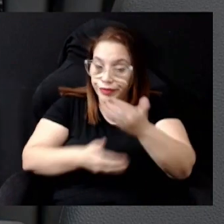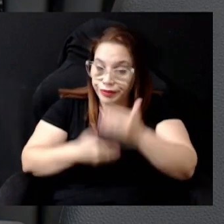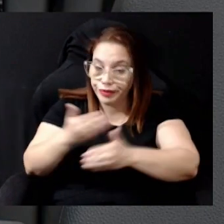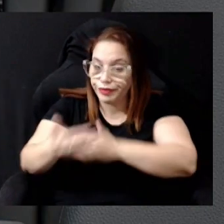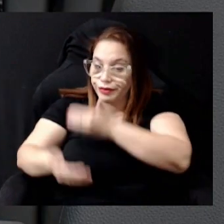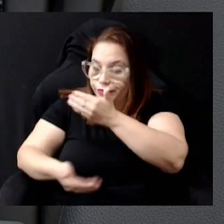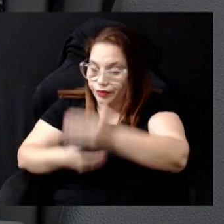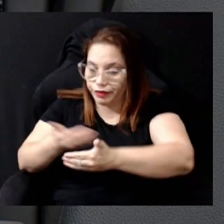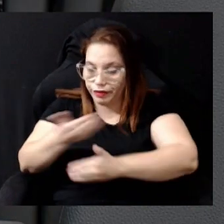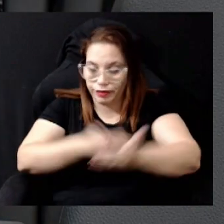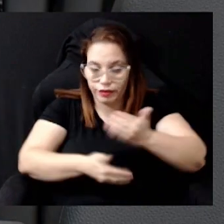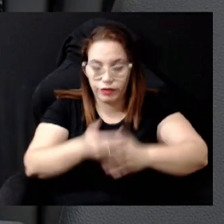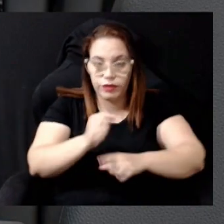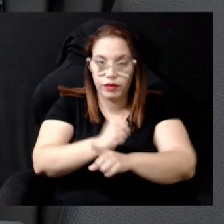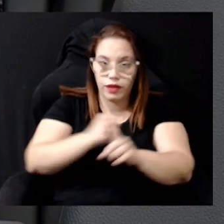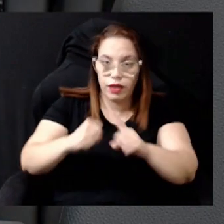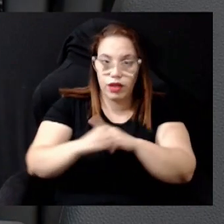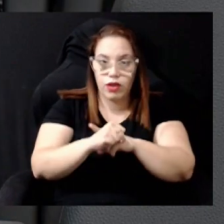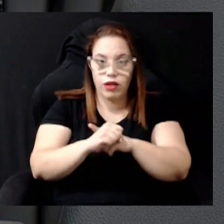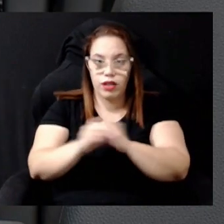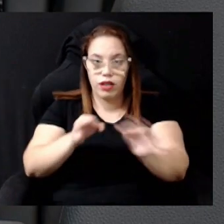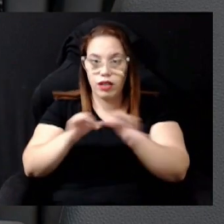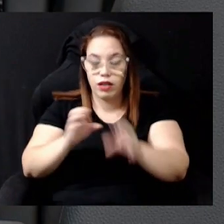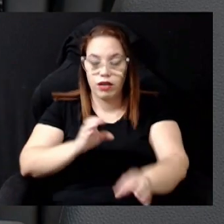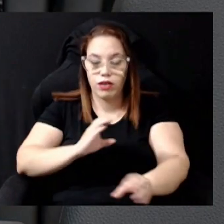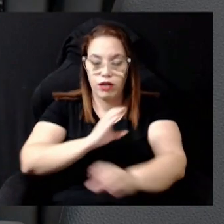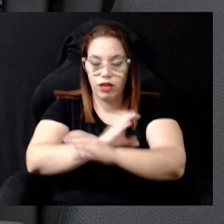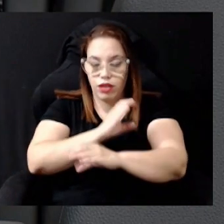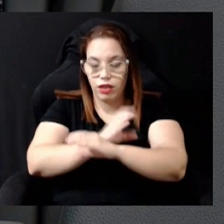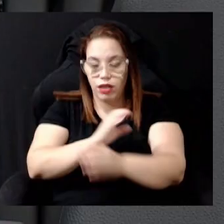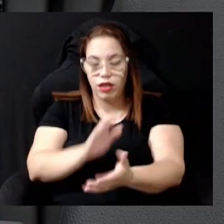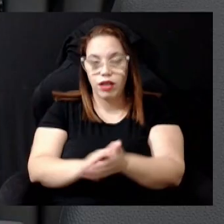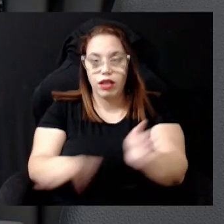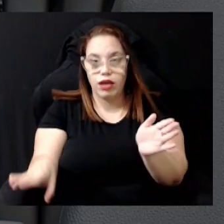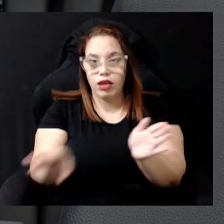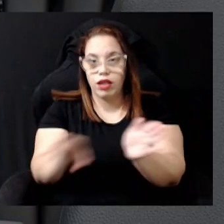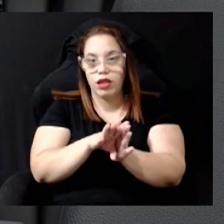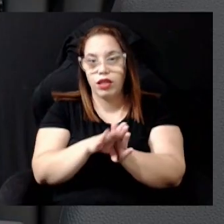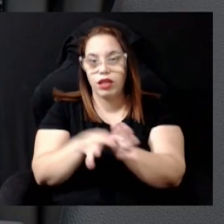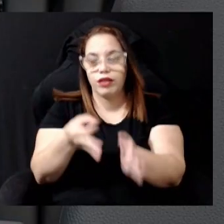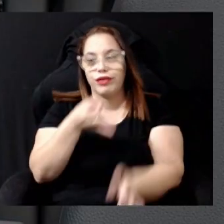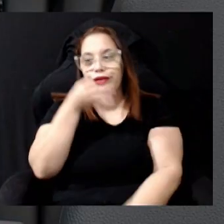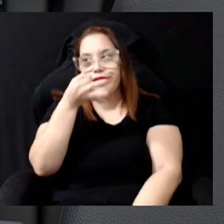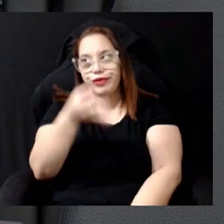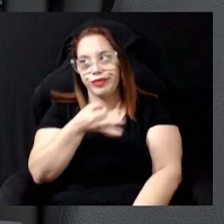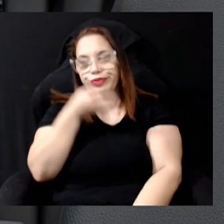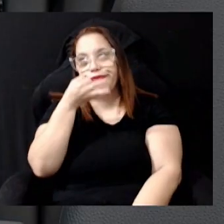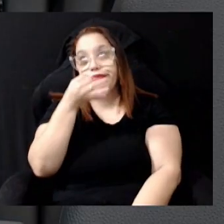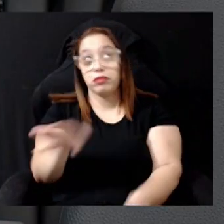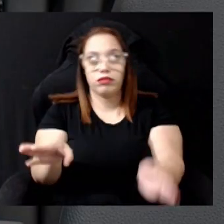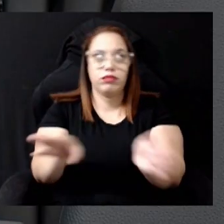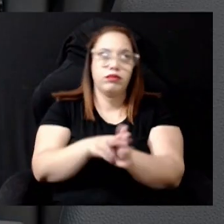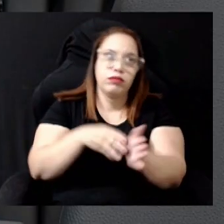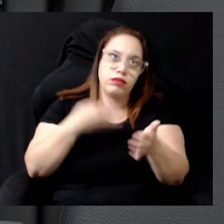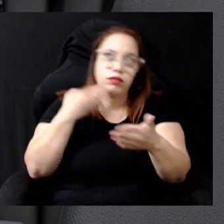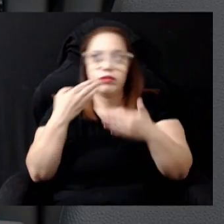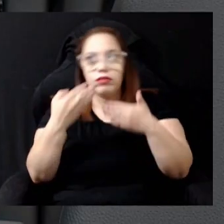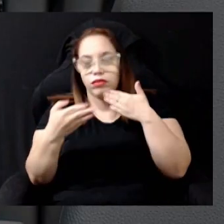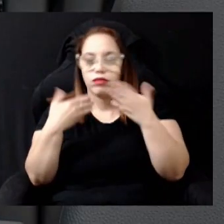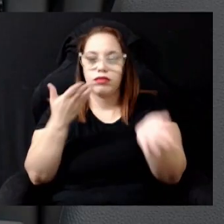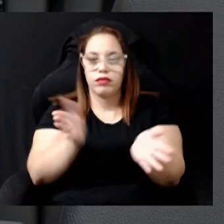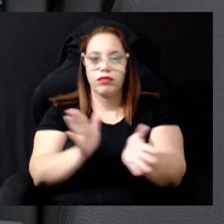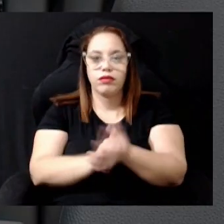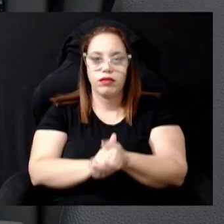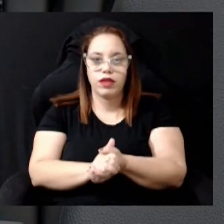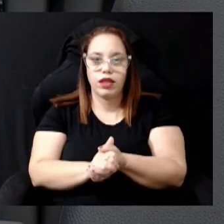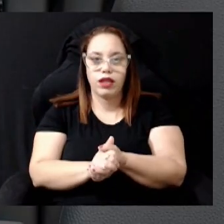civil organizada. É claro, chegam as críticas, chegam sugestões assim com mais ênfase, mas é